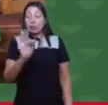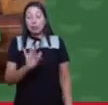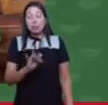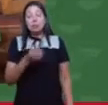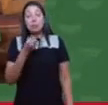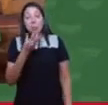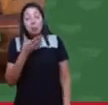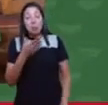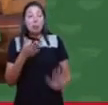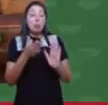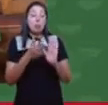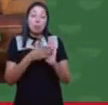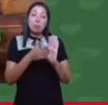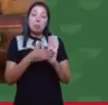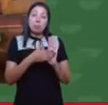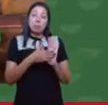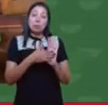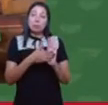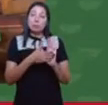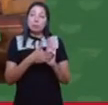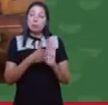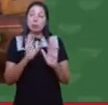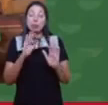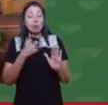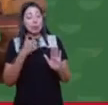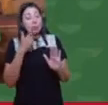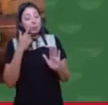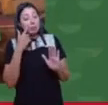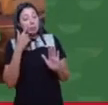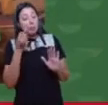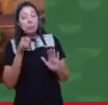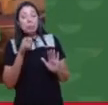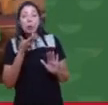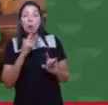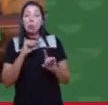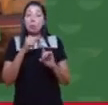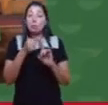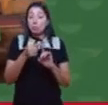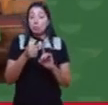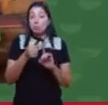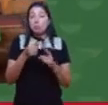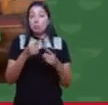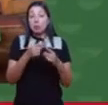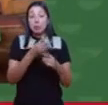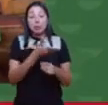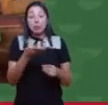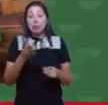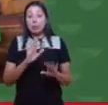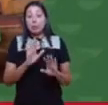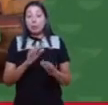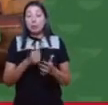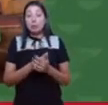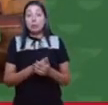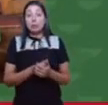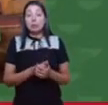uma proposta que nós vemos como positiva, porque ela não é